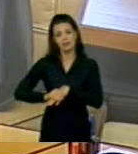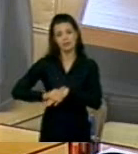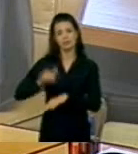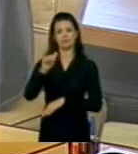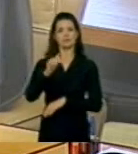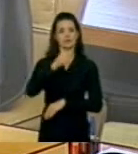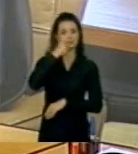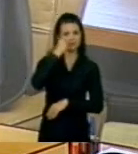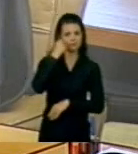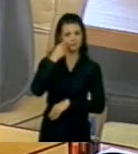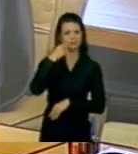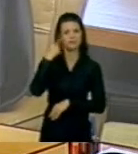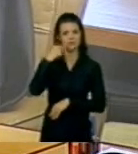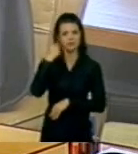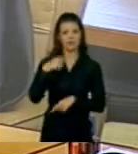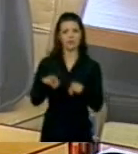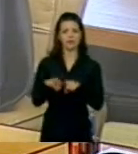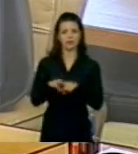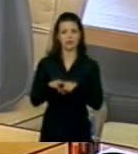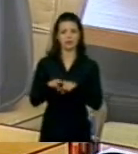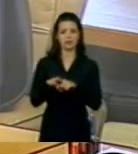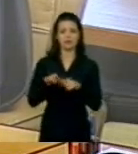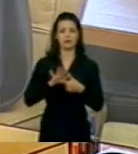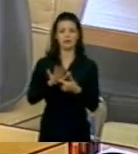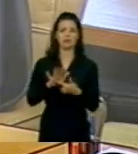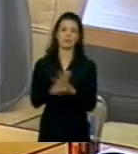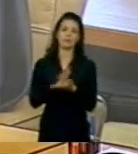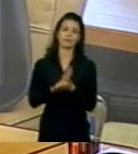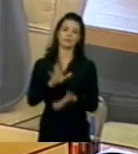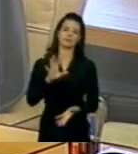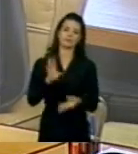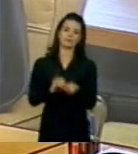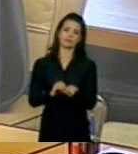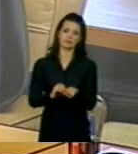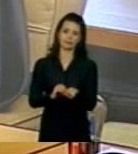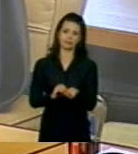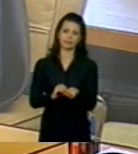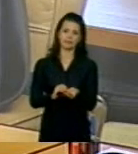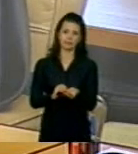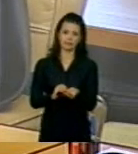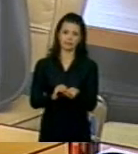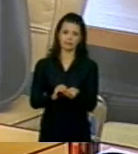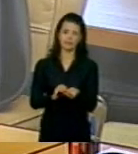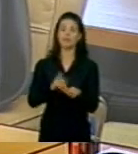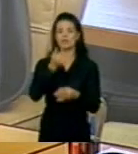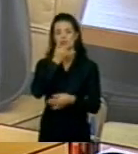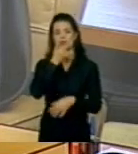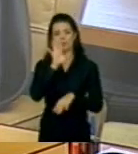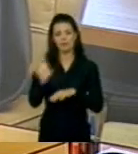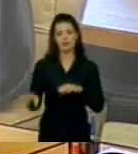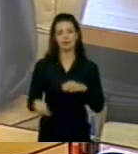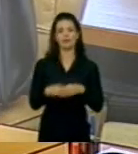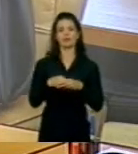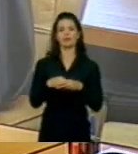dos parlamentos, e indiquei o feito para a conclusão e, melhor dizendo, para a inclusão em pauta no